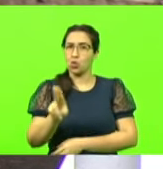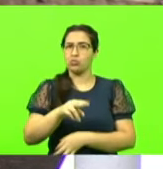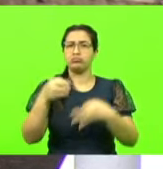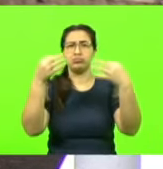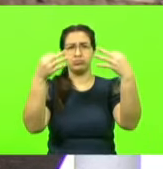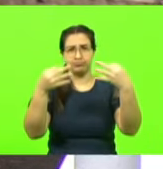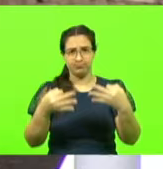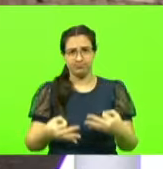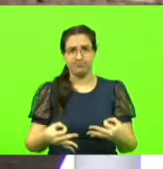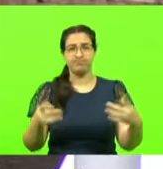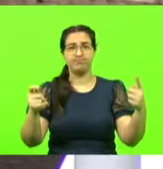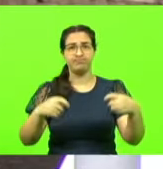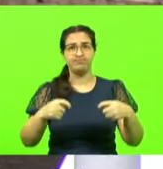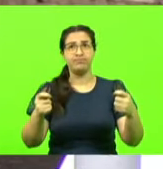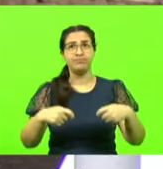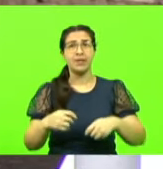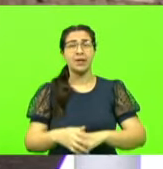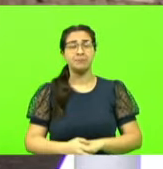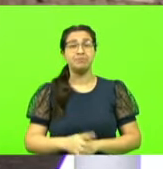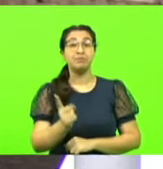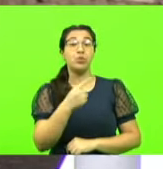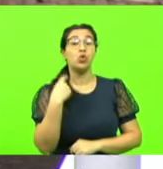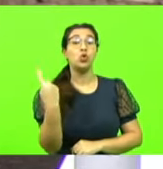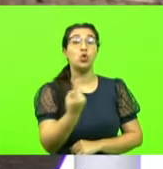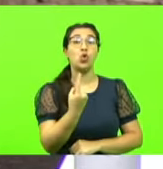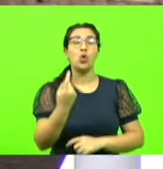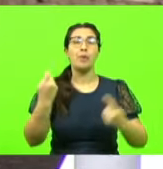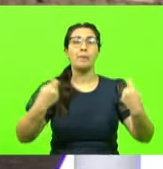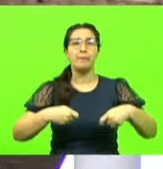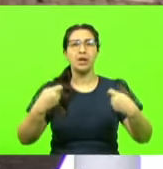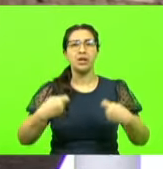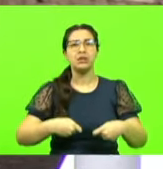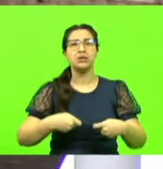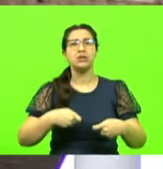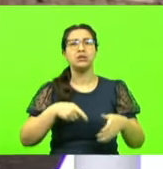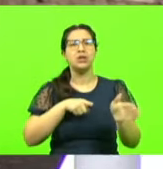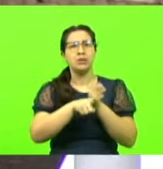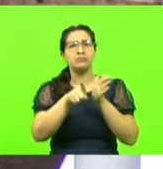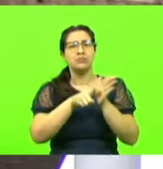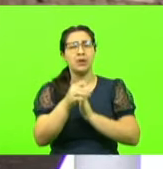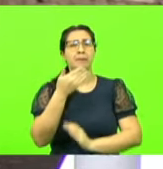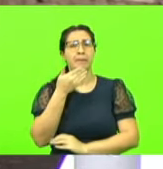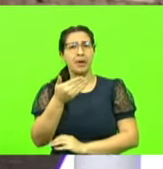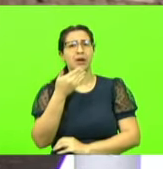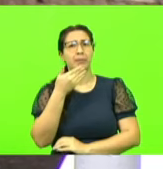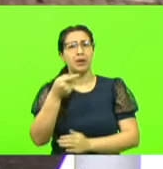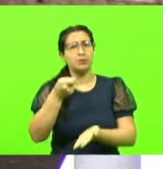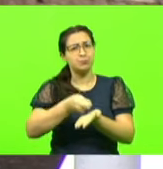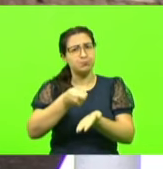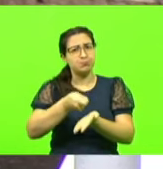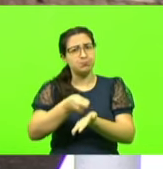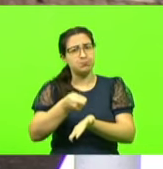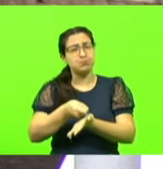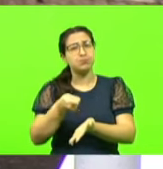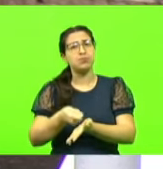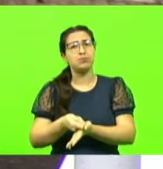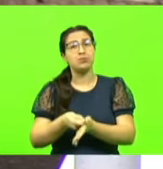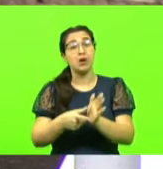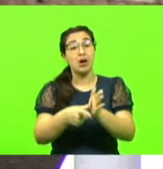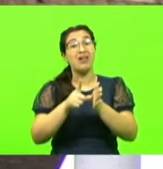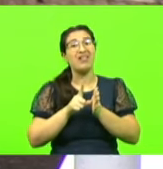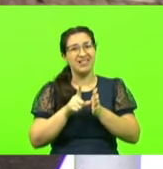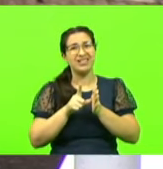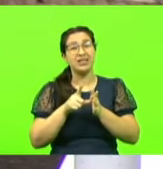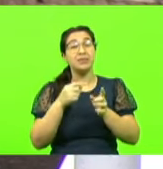utilizado, e que todos nós devemos cobrar para que esse dinheiro que o Estado está antecipando para salvar vidas e para desenvolver a